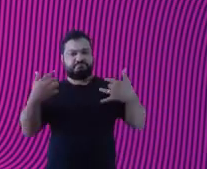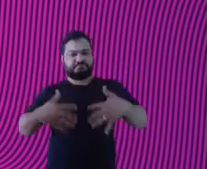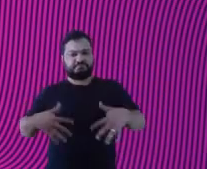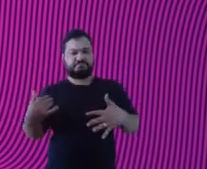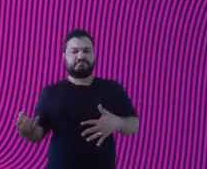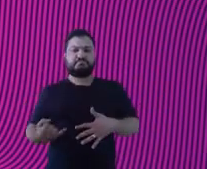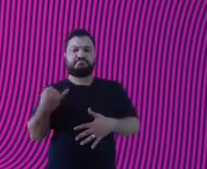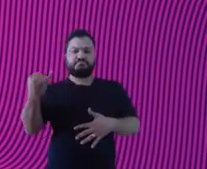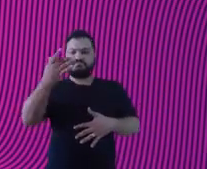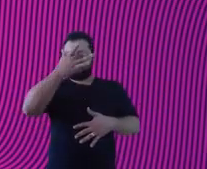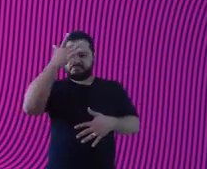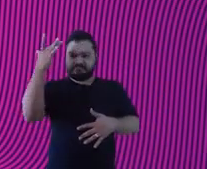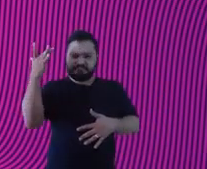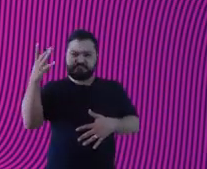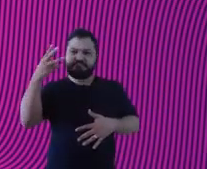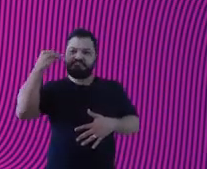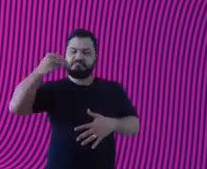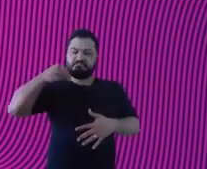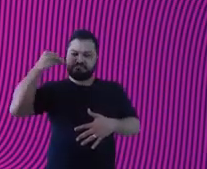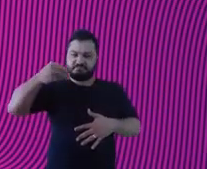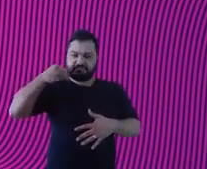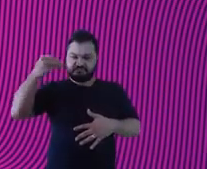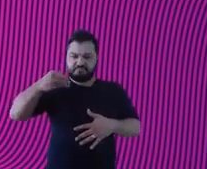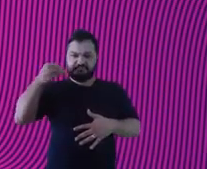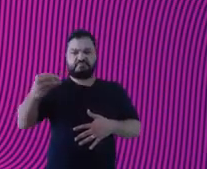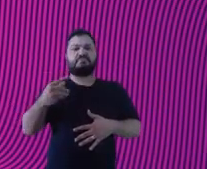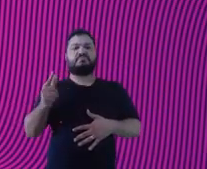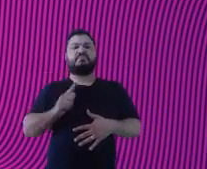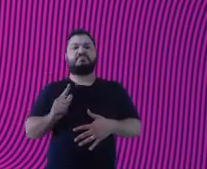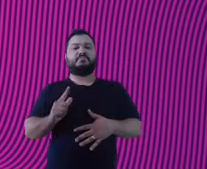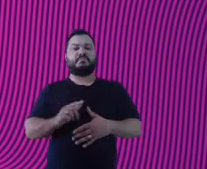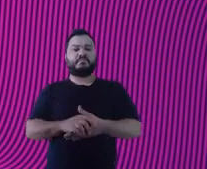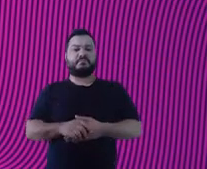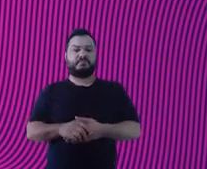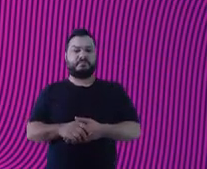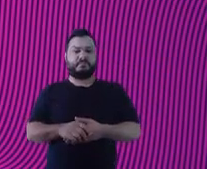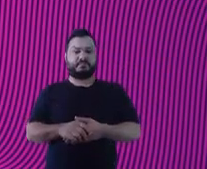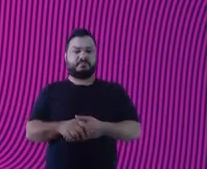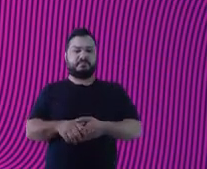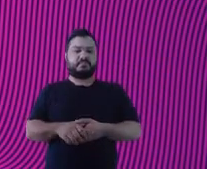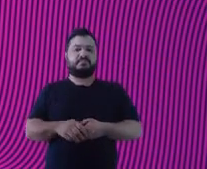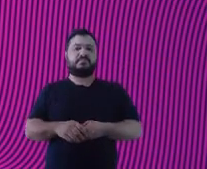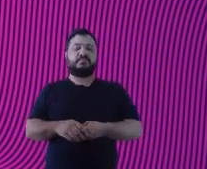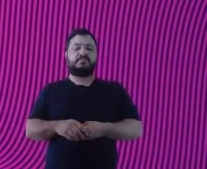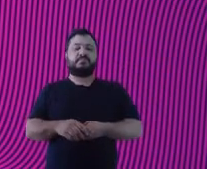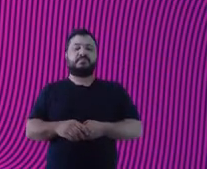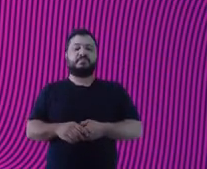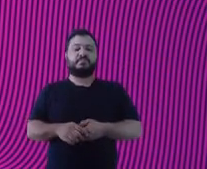pessoas bastante experientes no assunto. E a gente...